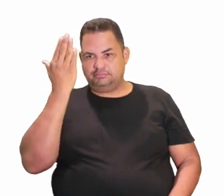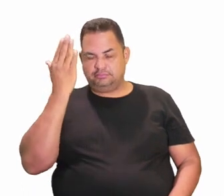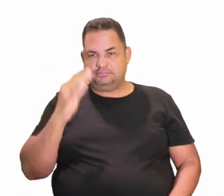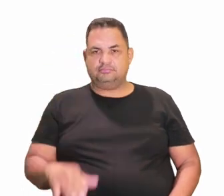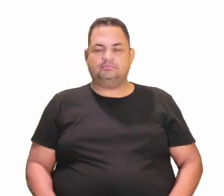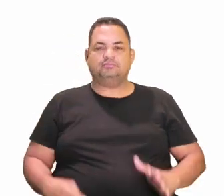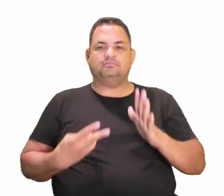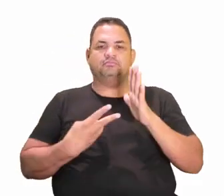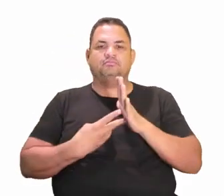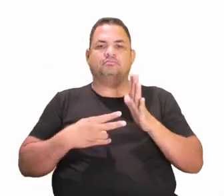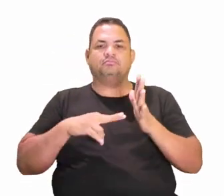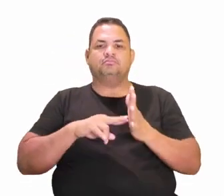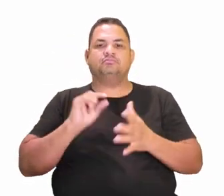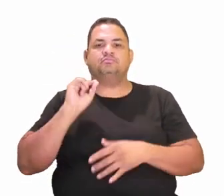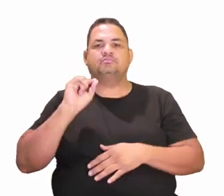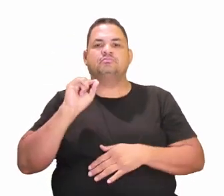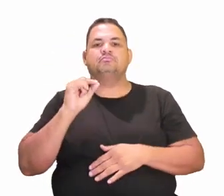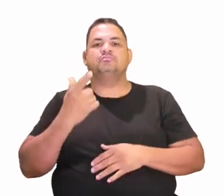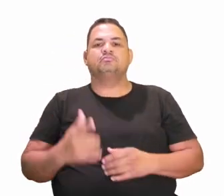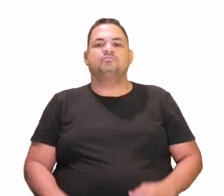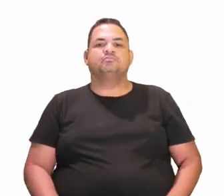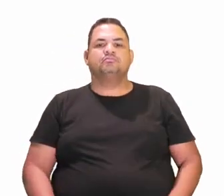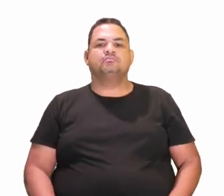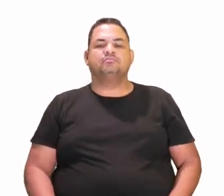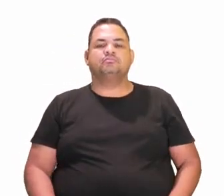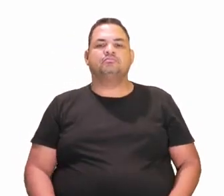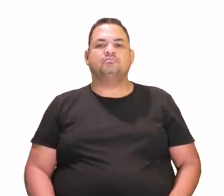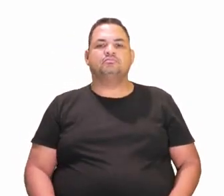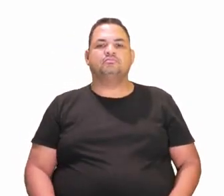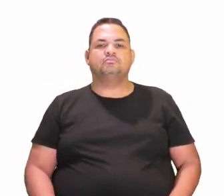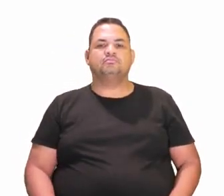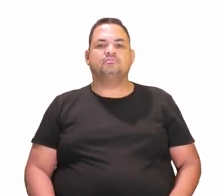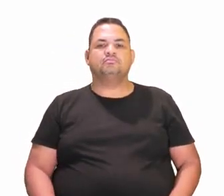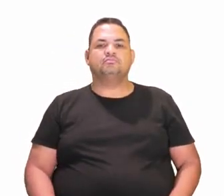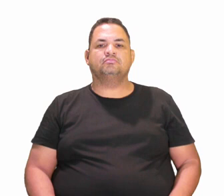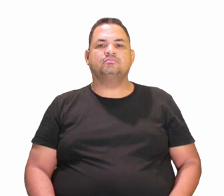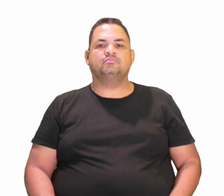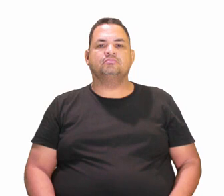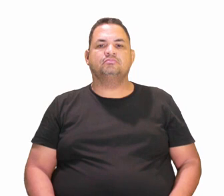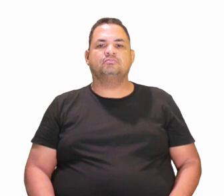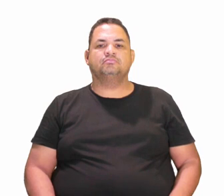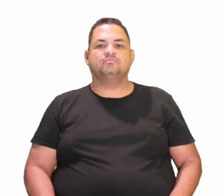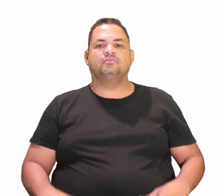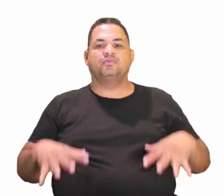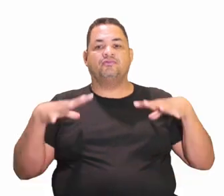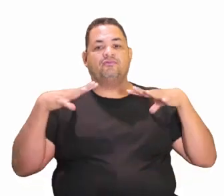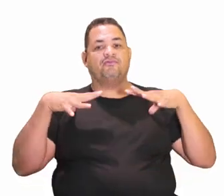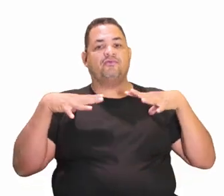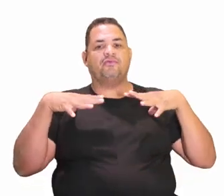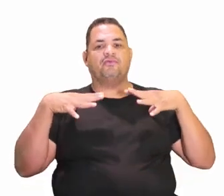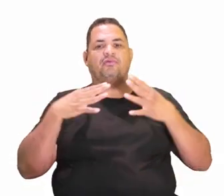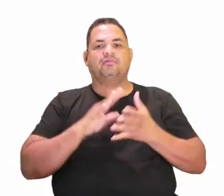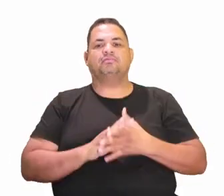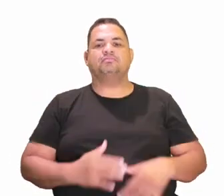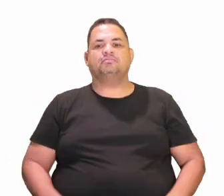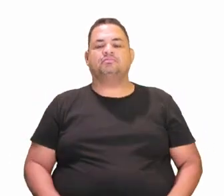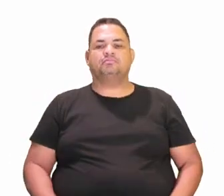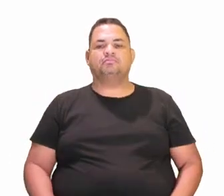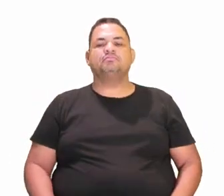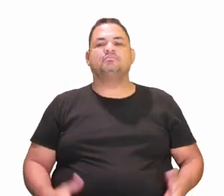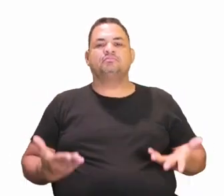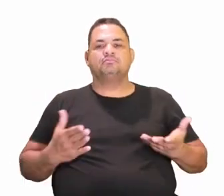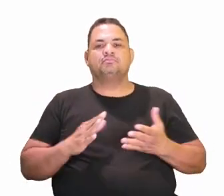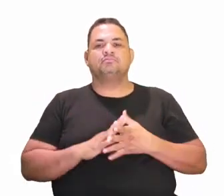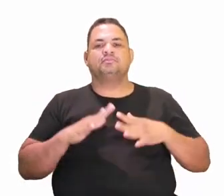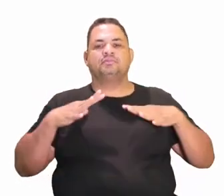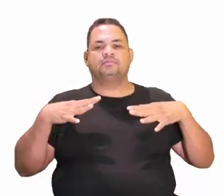Que significa o quê? Holiday significa, gente, feriado. No inglês britânico, ele é feriado